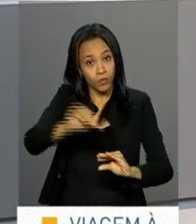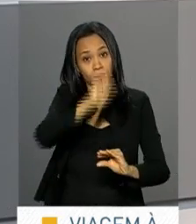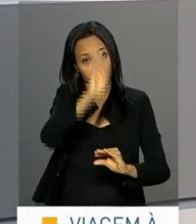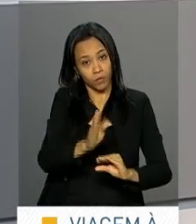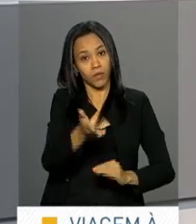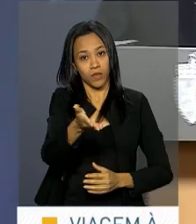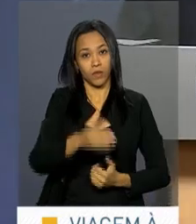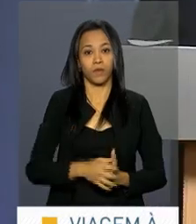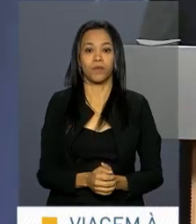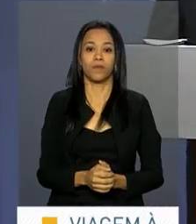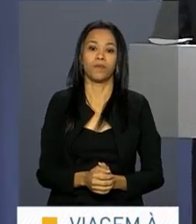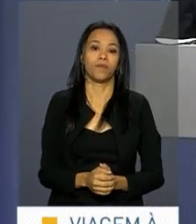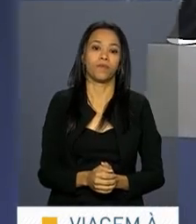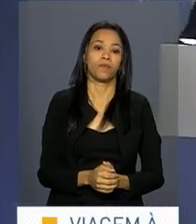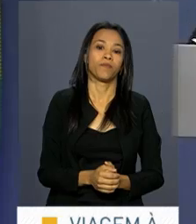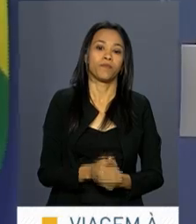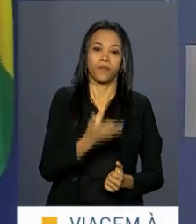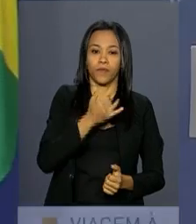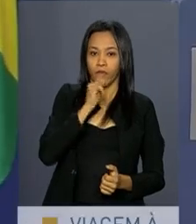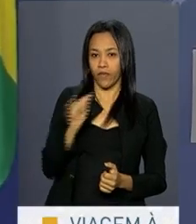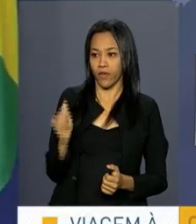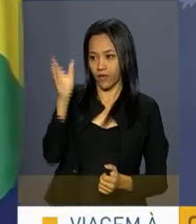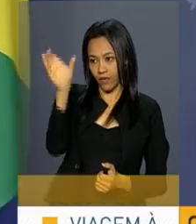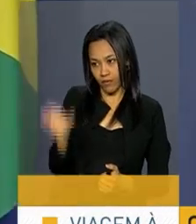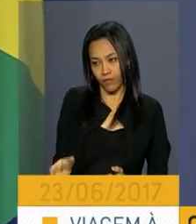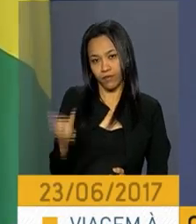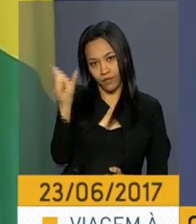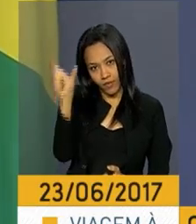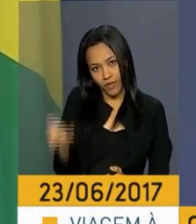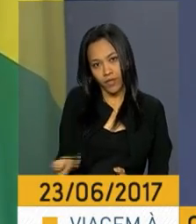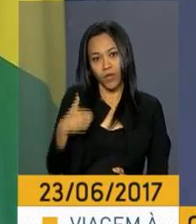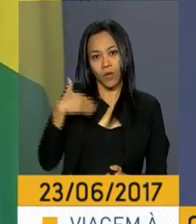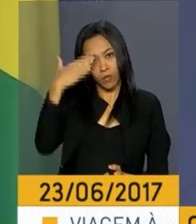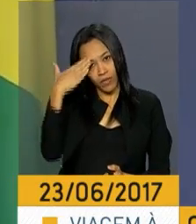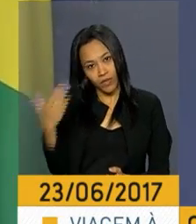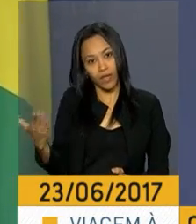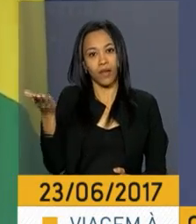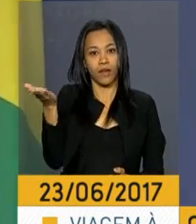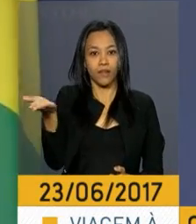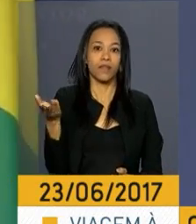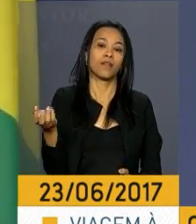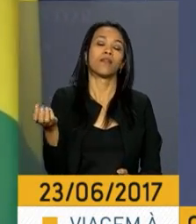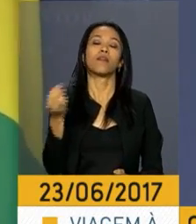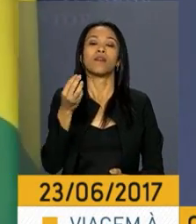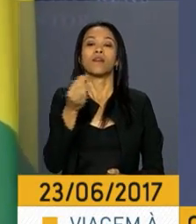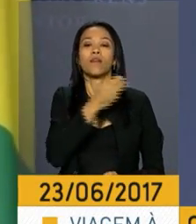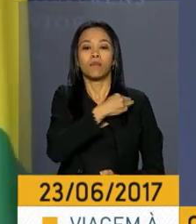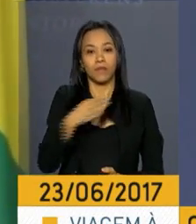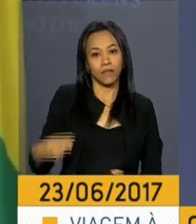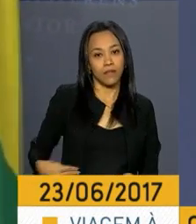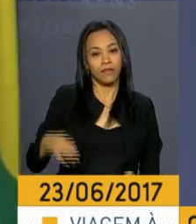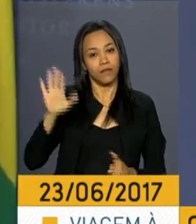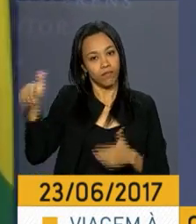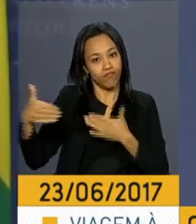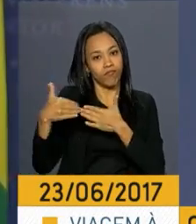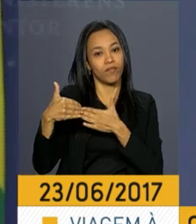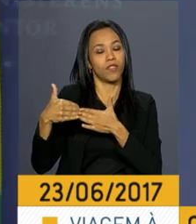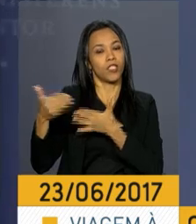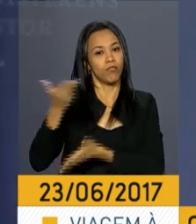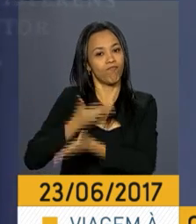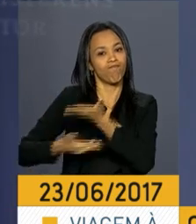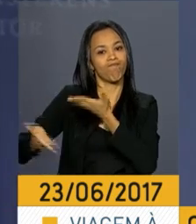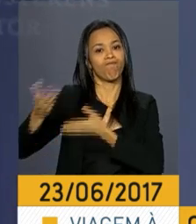Brasil. Muito obrigado à ministra Erna Solberg, com quem acabamos de manter